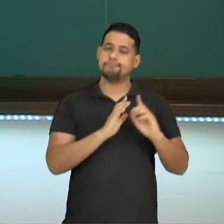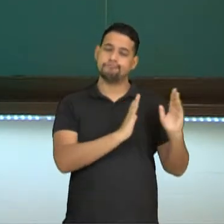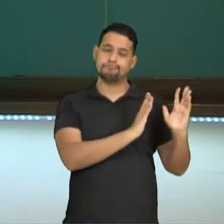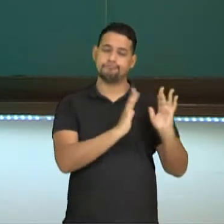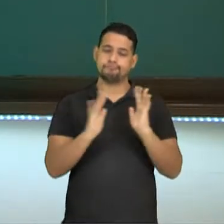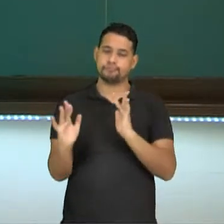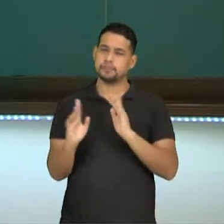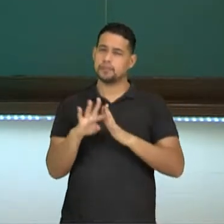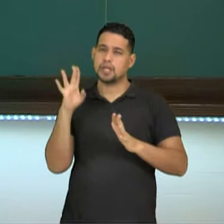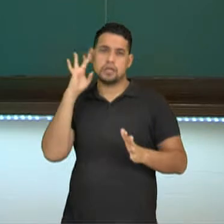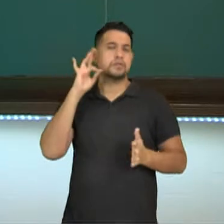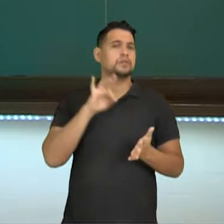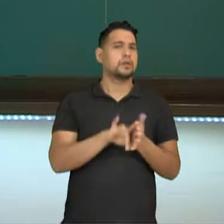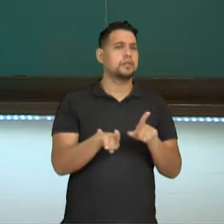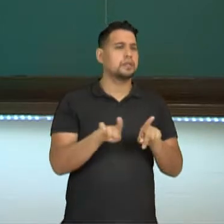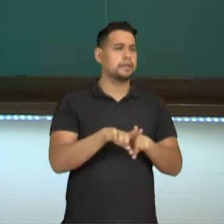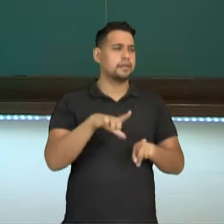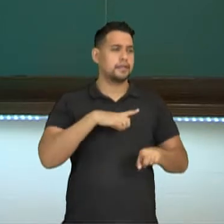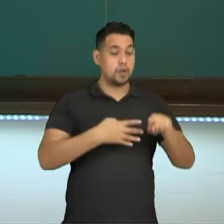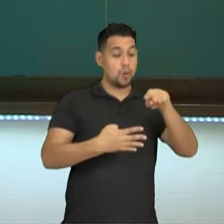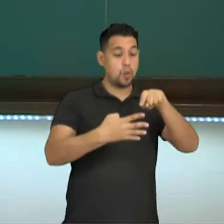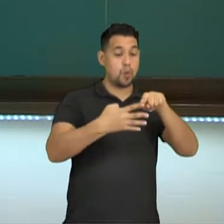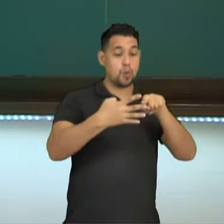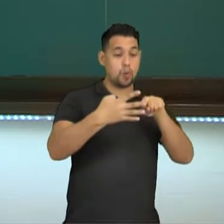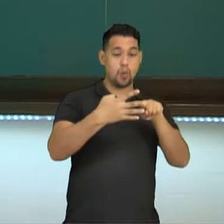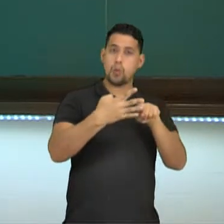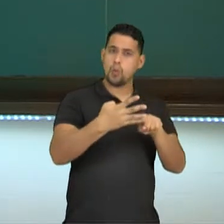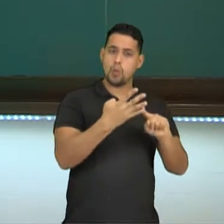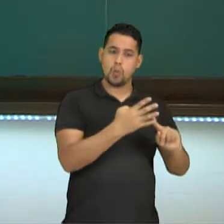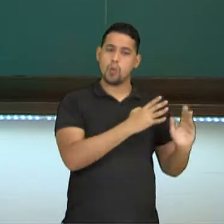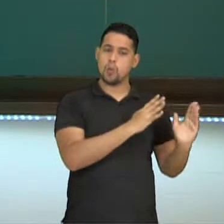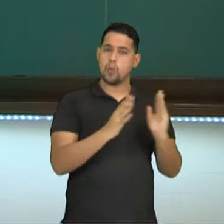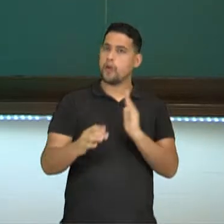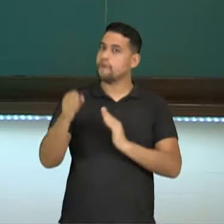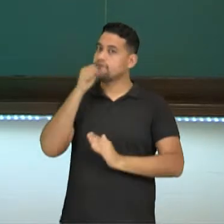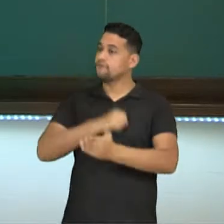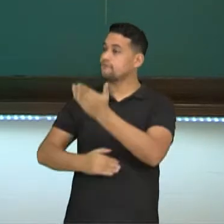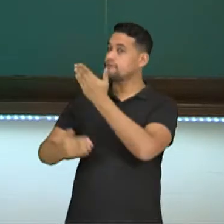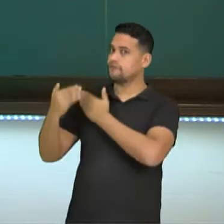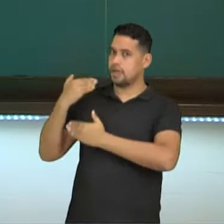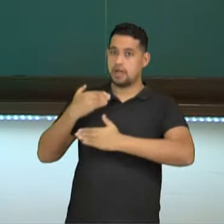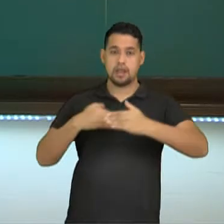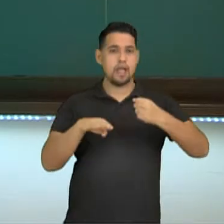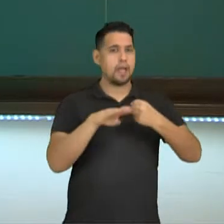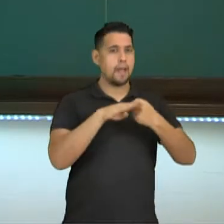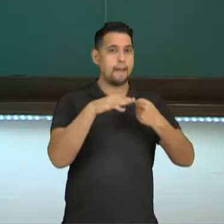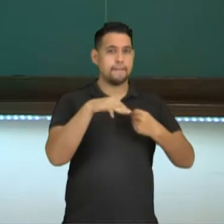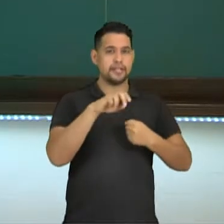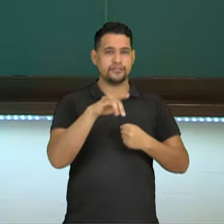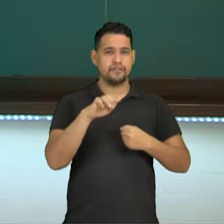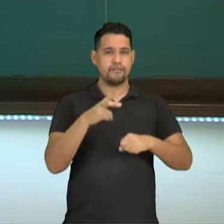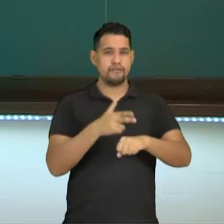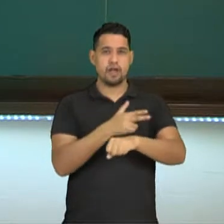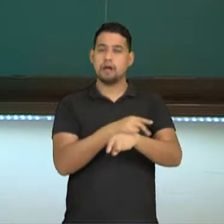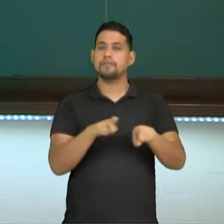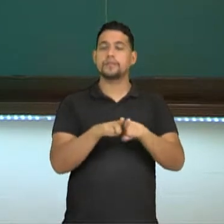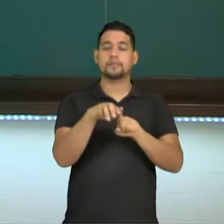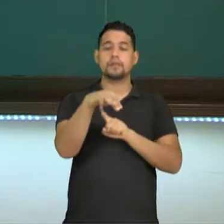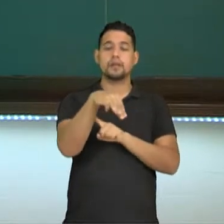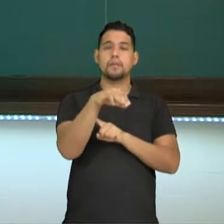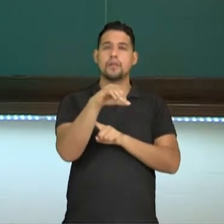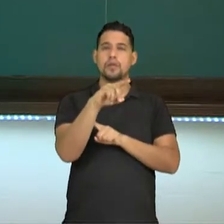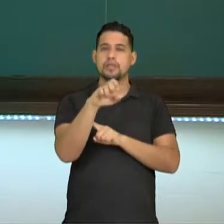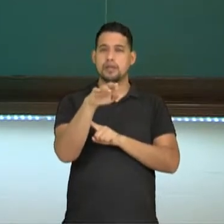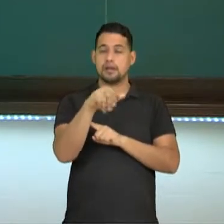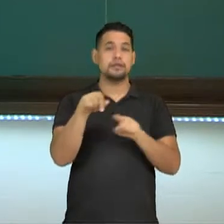da história, né? Lembrando que nós temos 4 períodos da história: história antiga, medieval, que é esse que a gente definiu, Idade Moderna